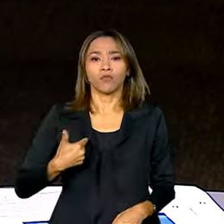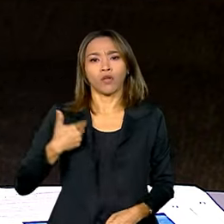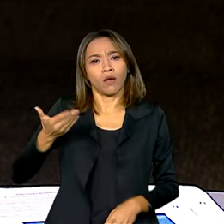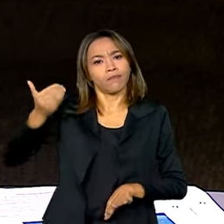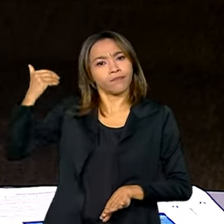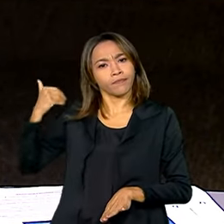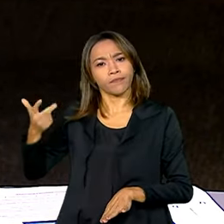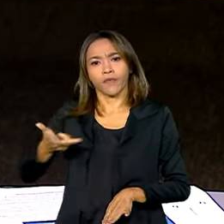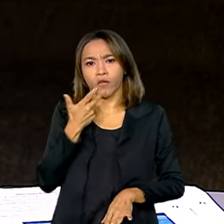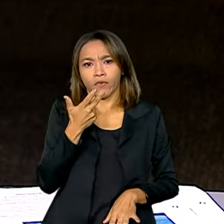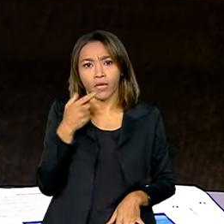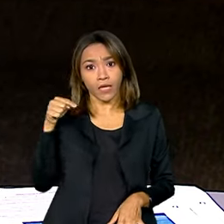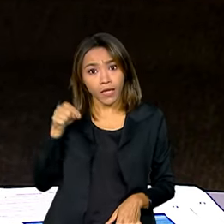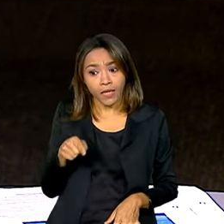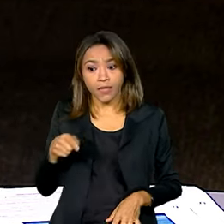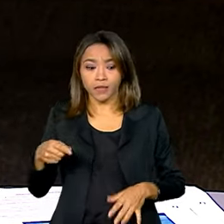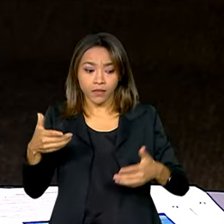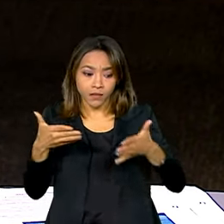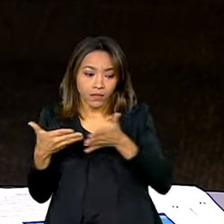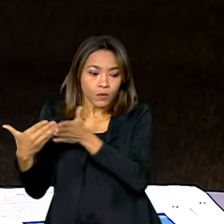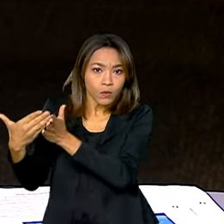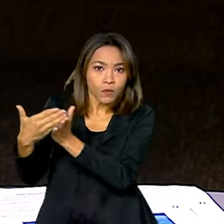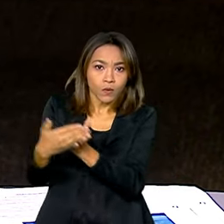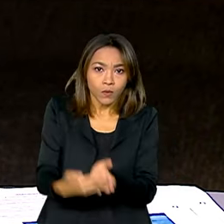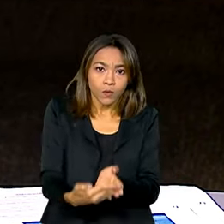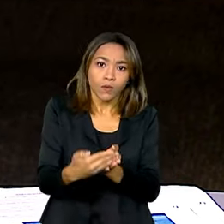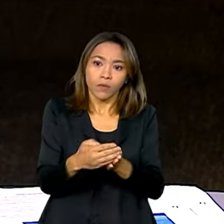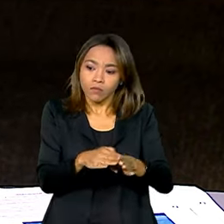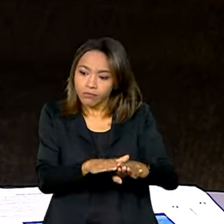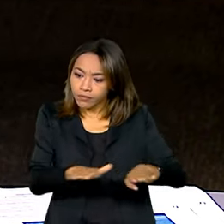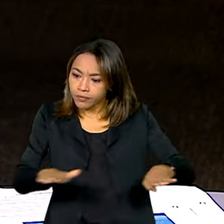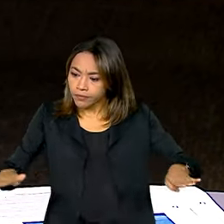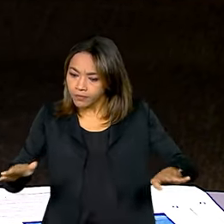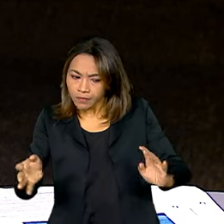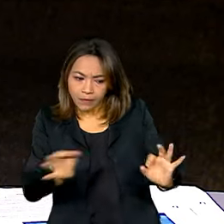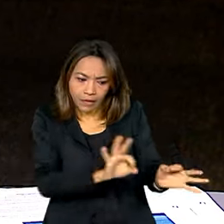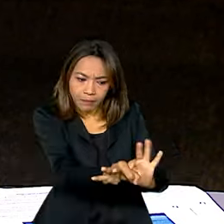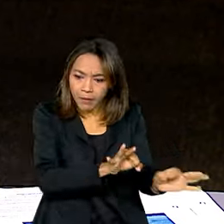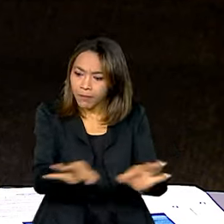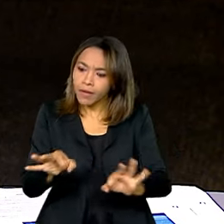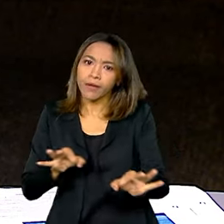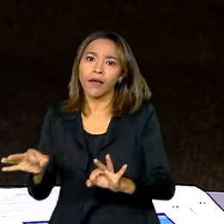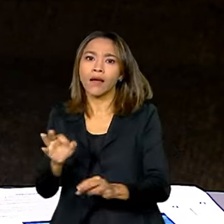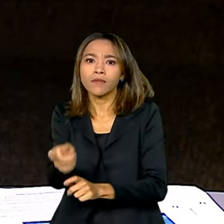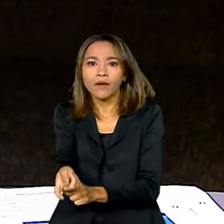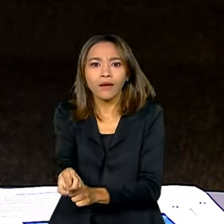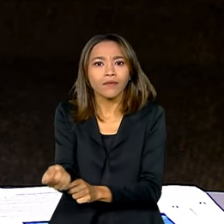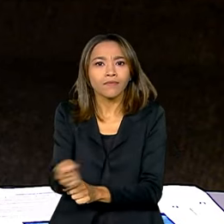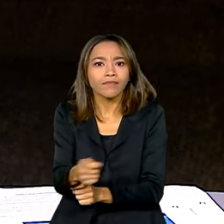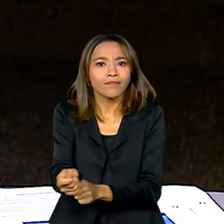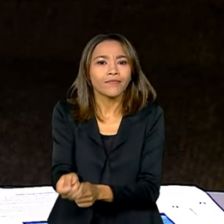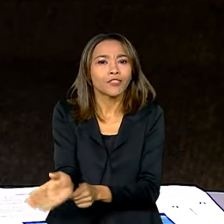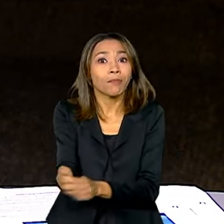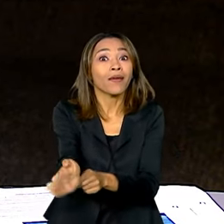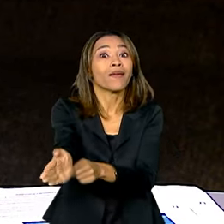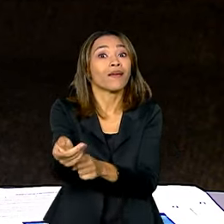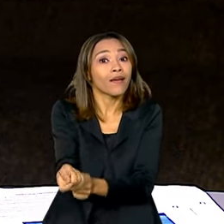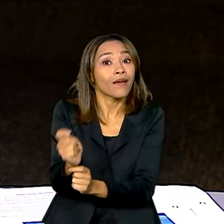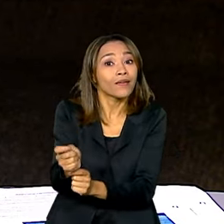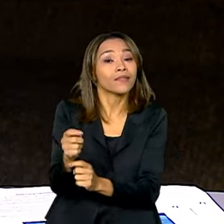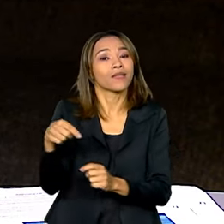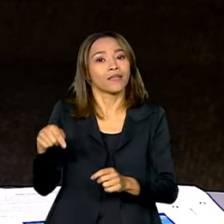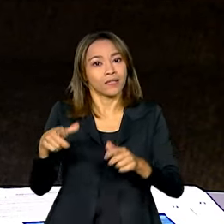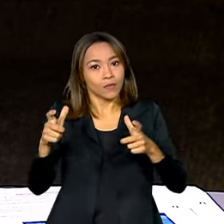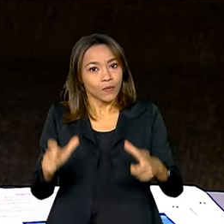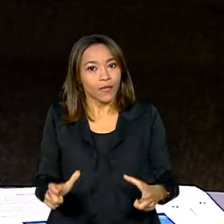o terminal pesqueiro ele já está pronto, é uma coisa assim que gera uma certa frustração, porque é um